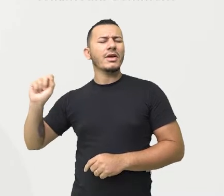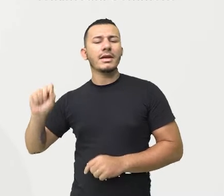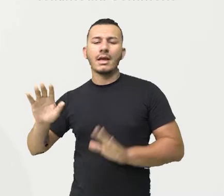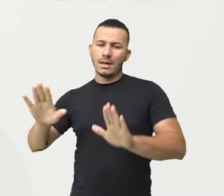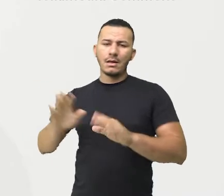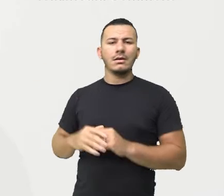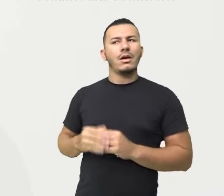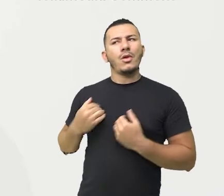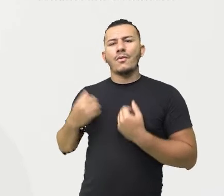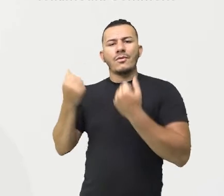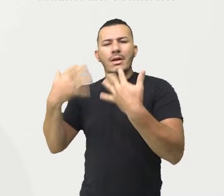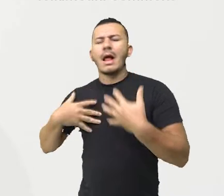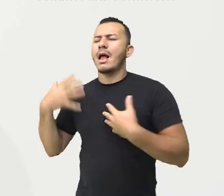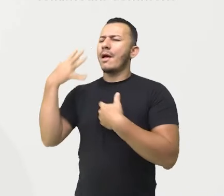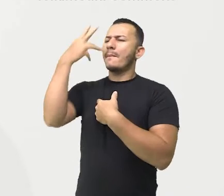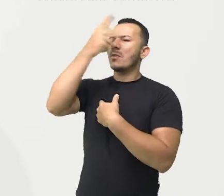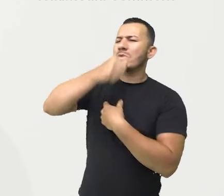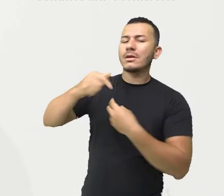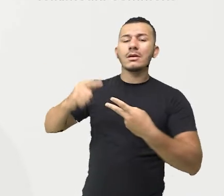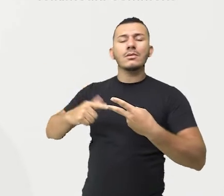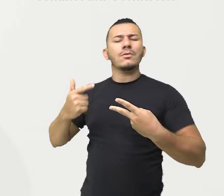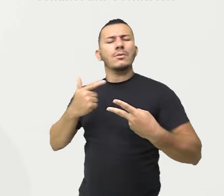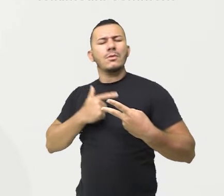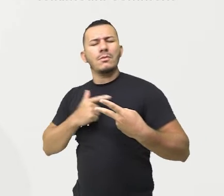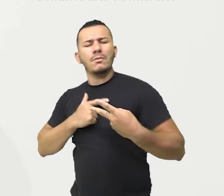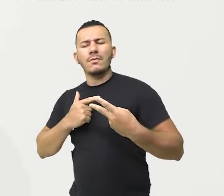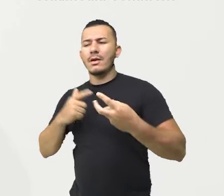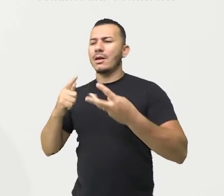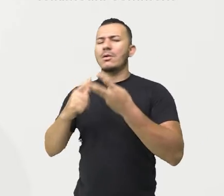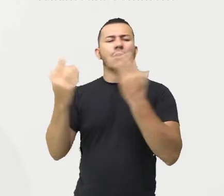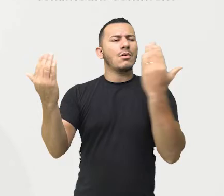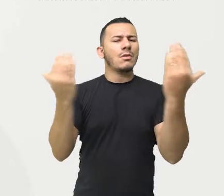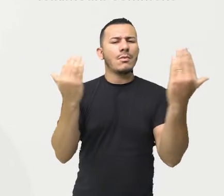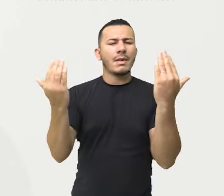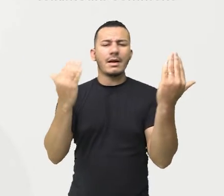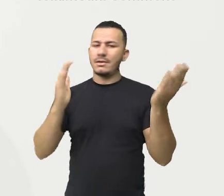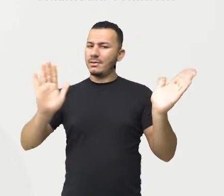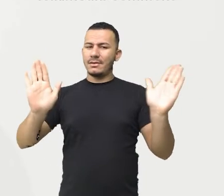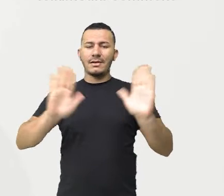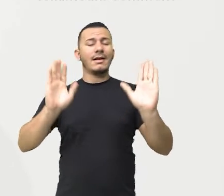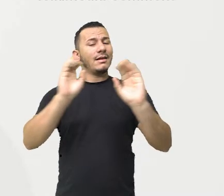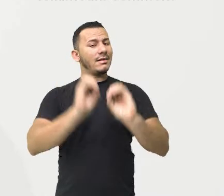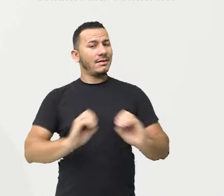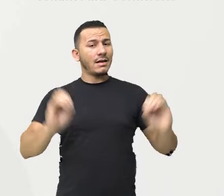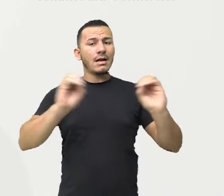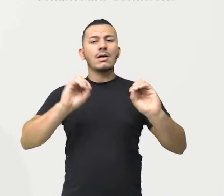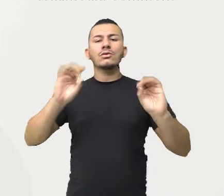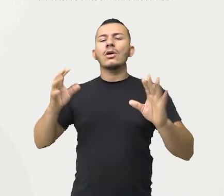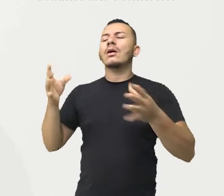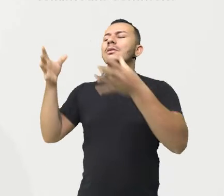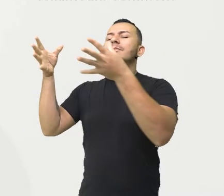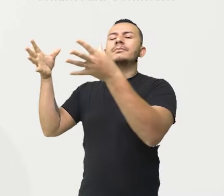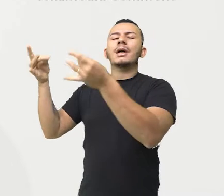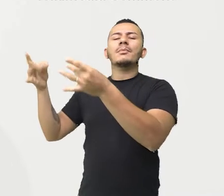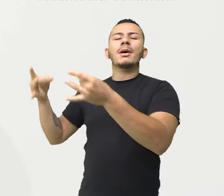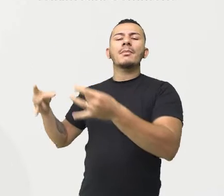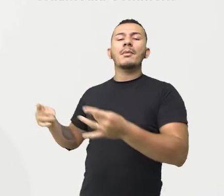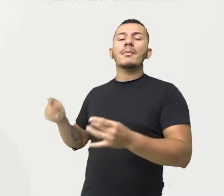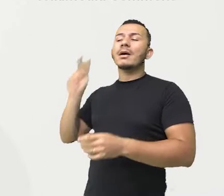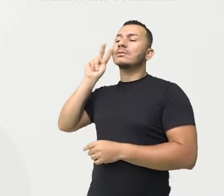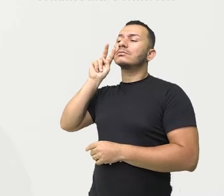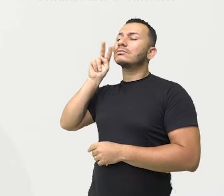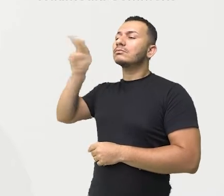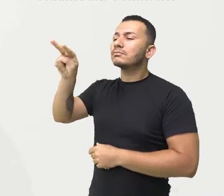vai dizer se é feio, ele não vai comparar com nada, ele apenas vai fazer a descrição do que